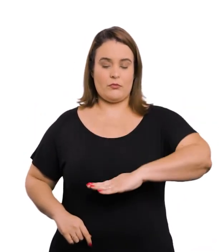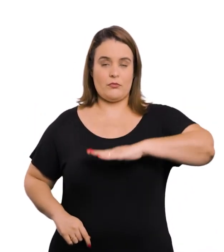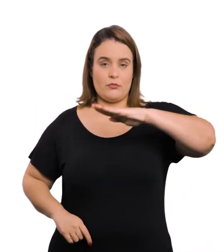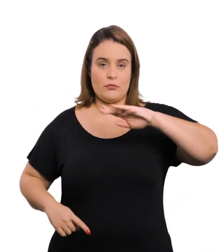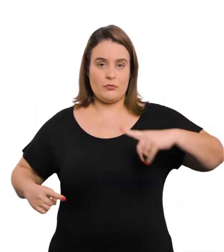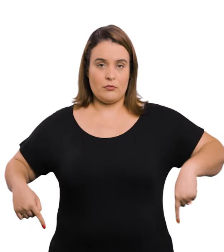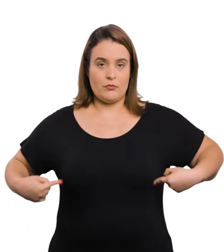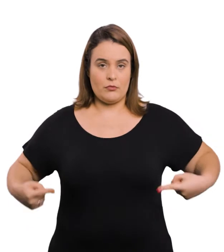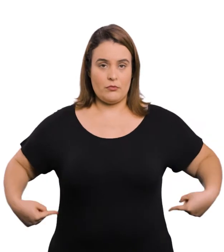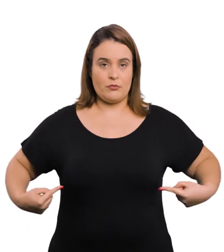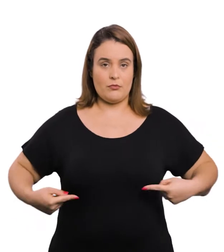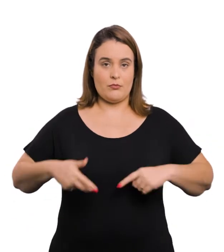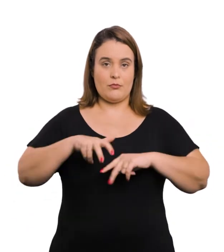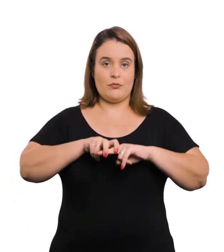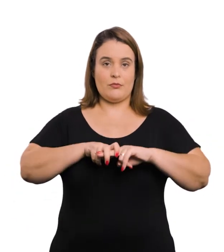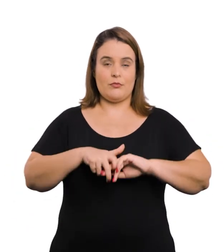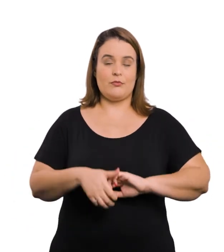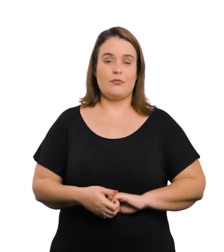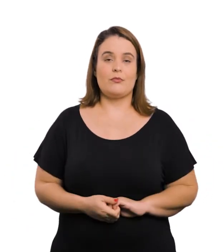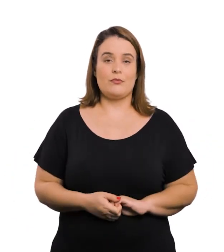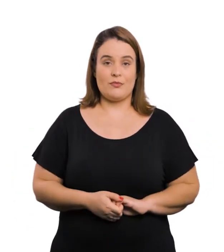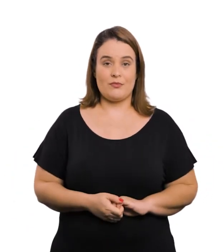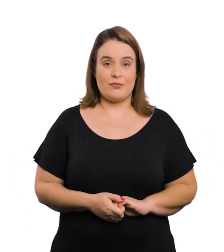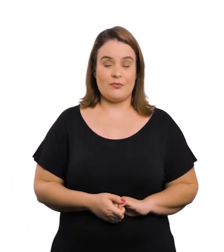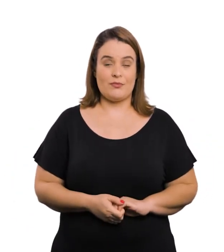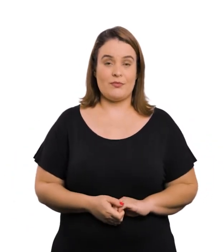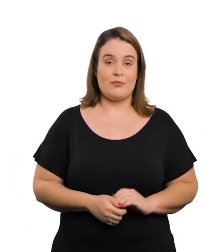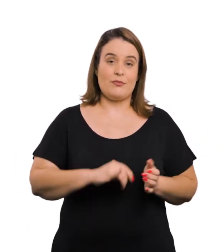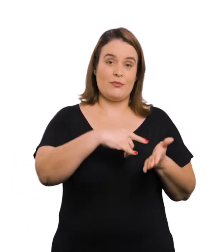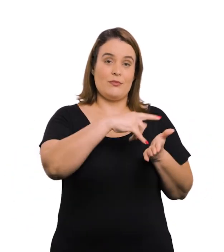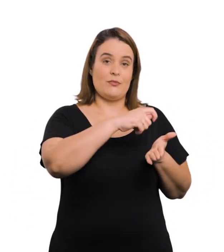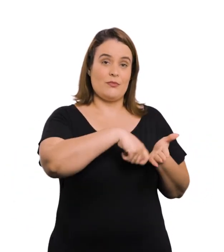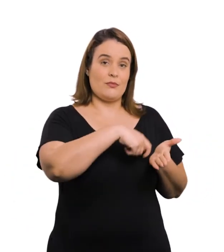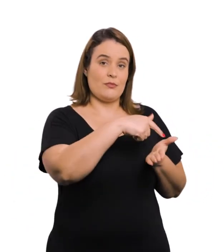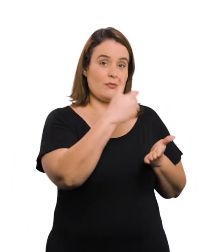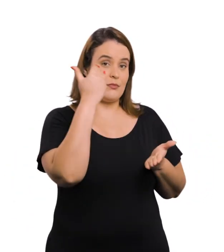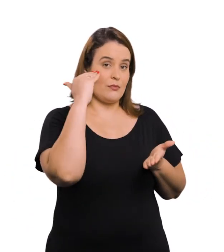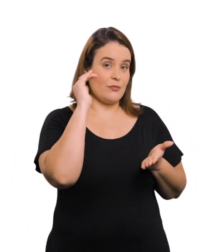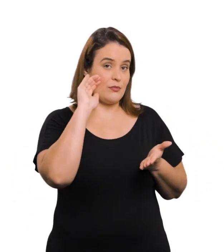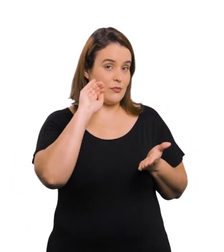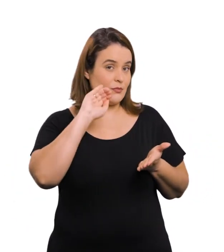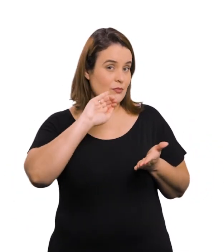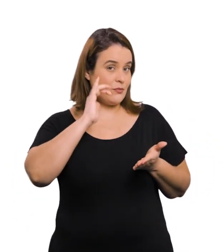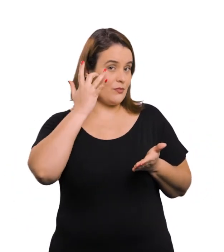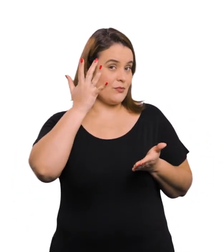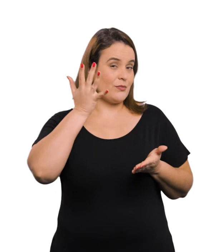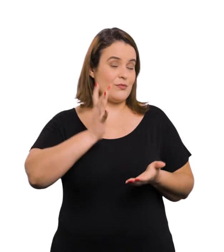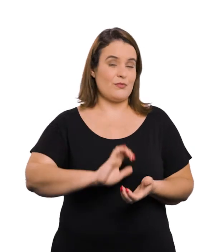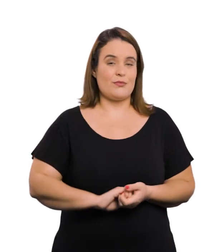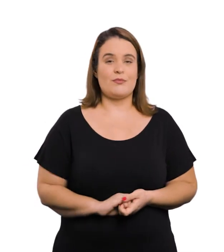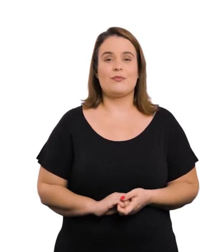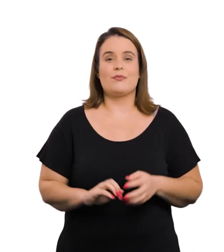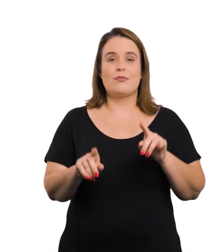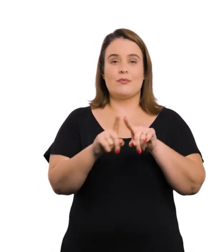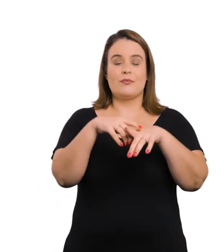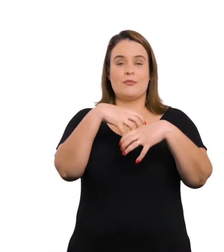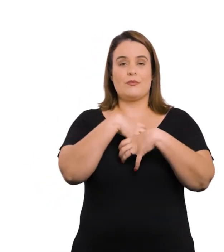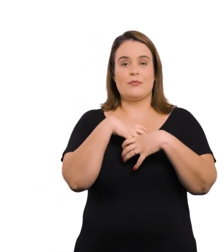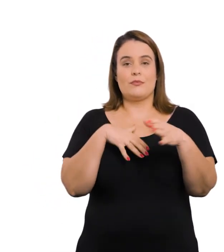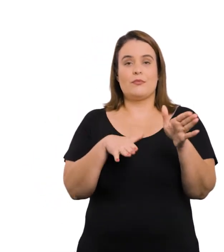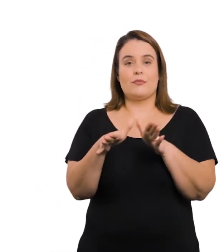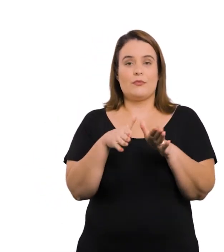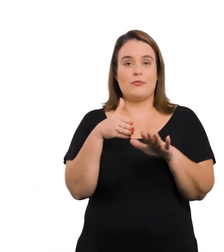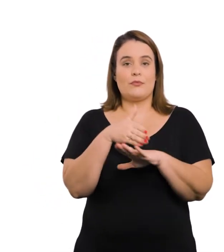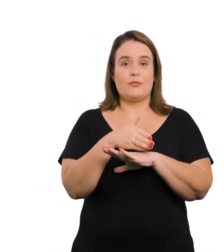para pessoas em cadeira de rodas, formulário de inscrição de fácil compreensão. Além do formato acessível